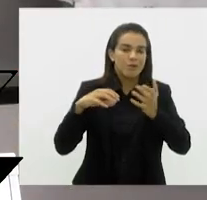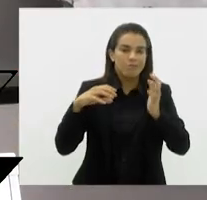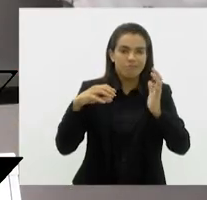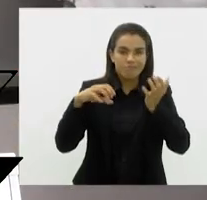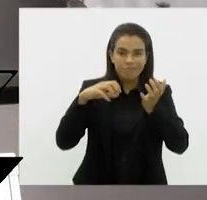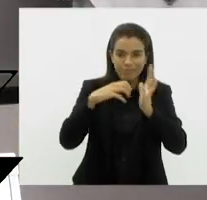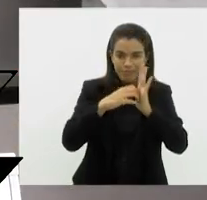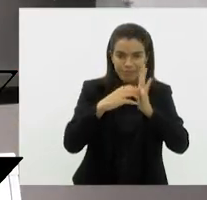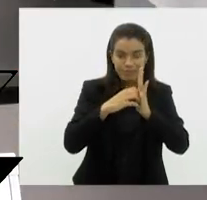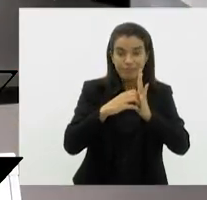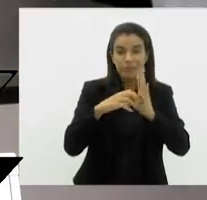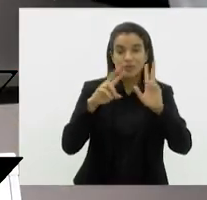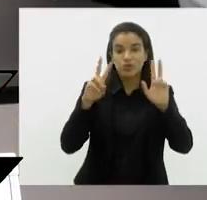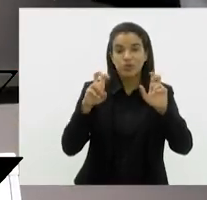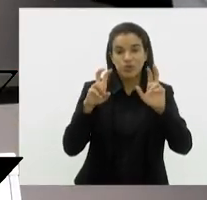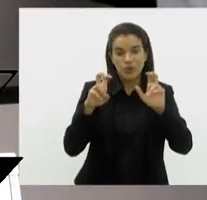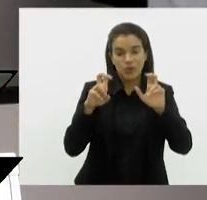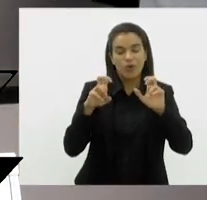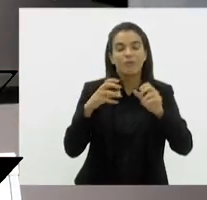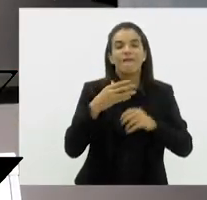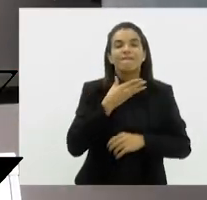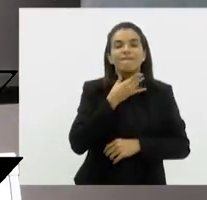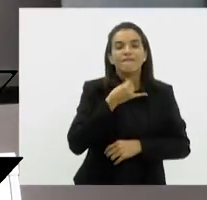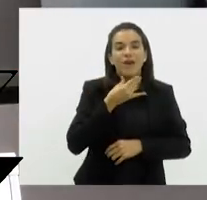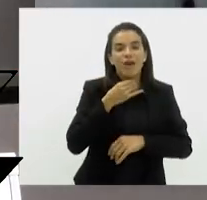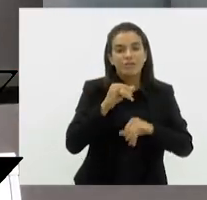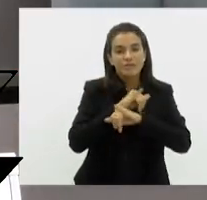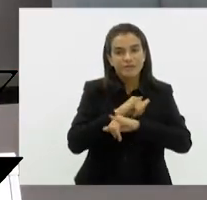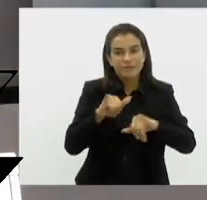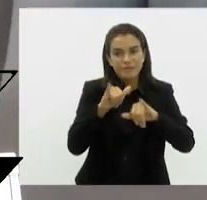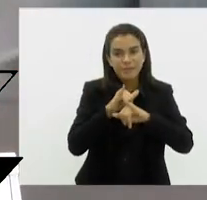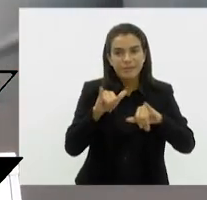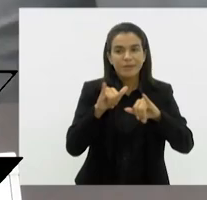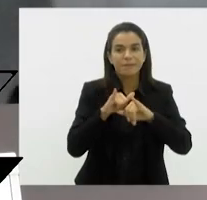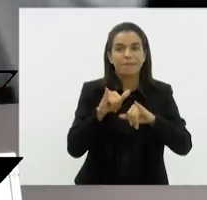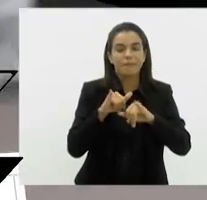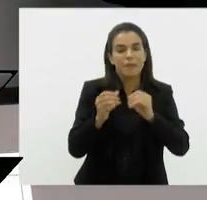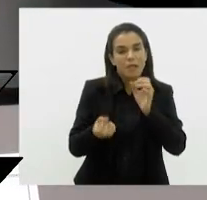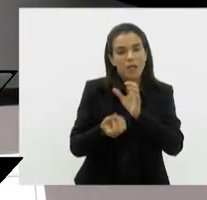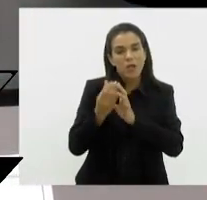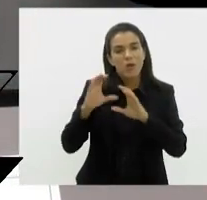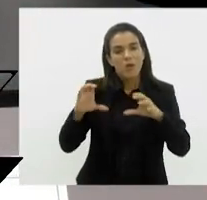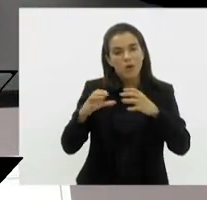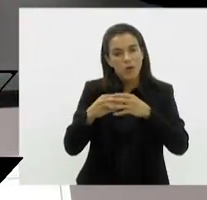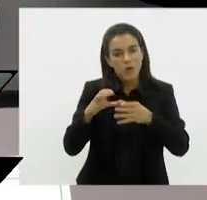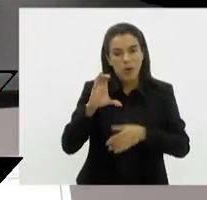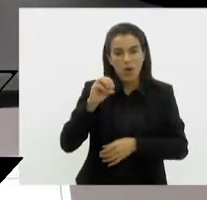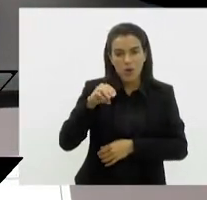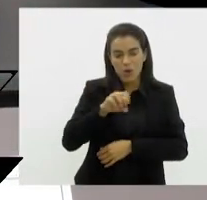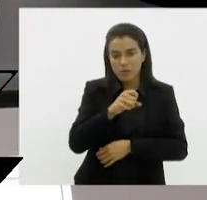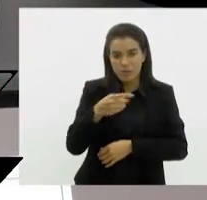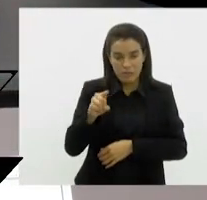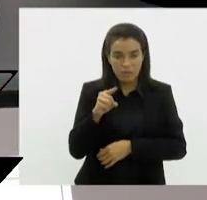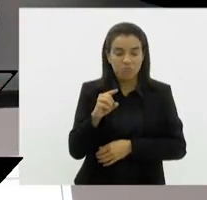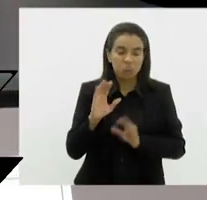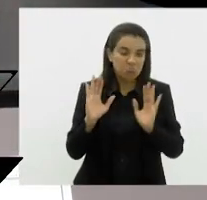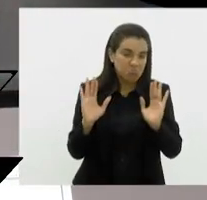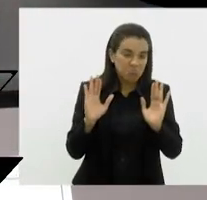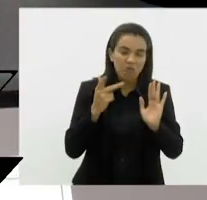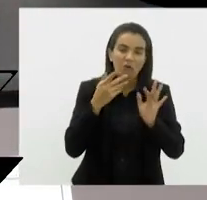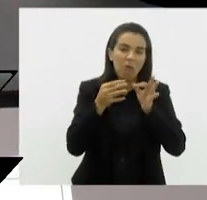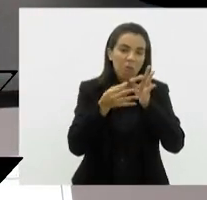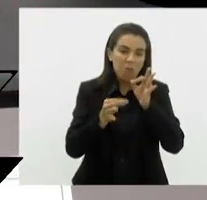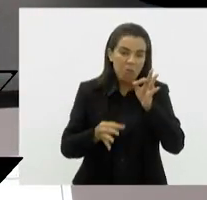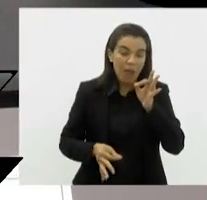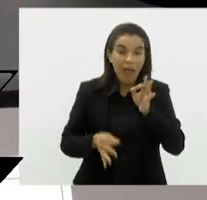de fake news que acabou sendo retirado de pauta pelo presidente, foi criada uma comissão, obviamente não vou me estender sobre isso. É